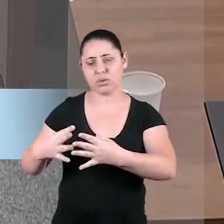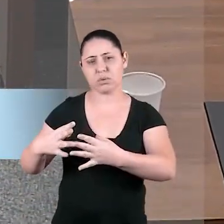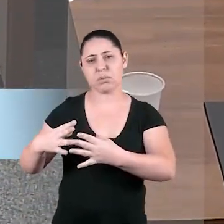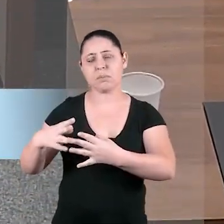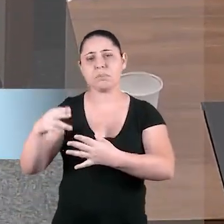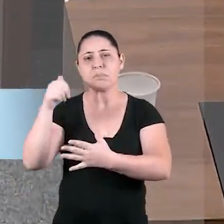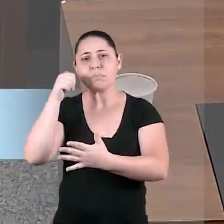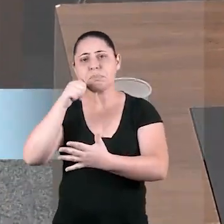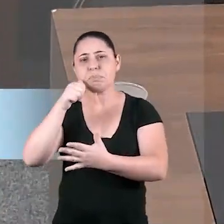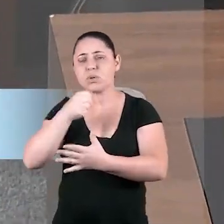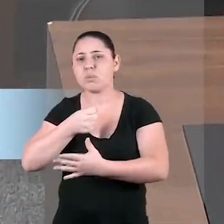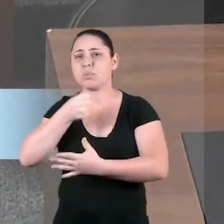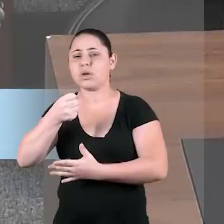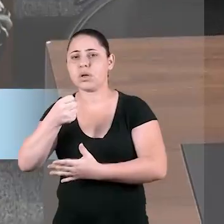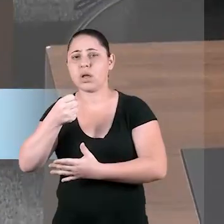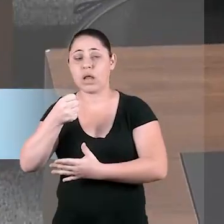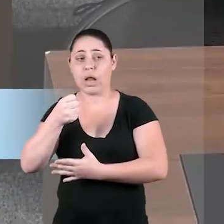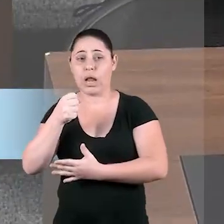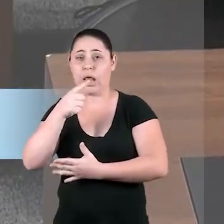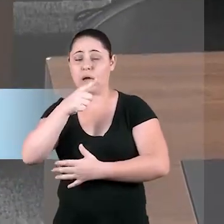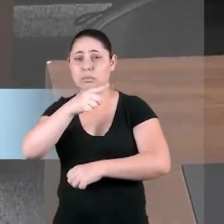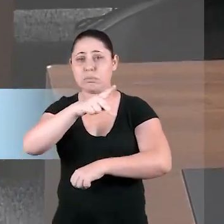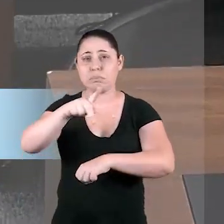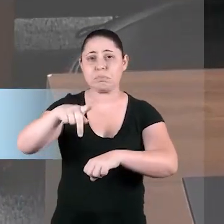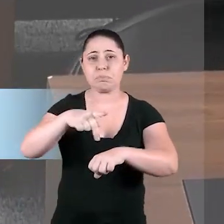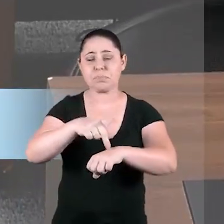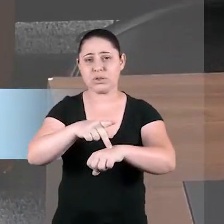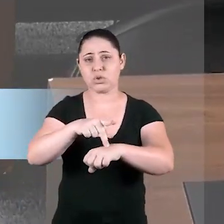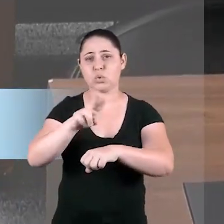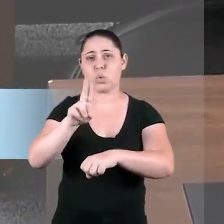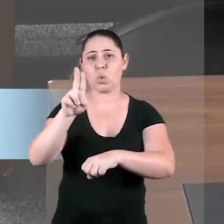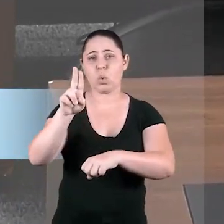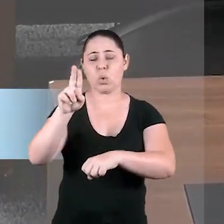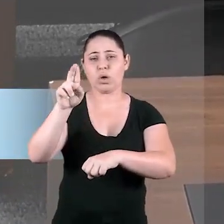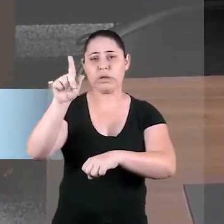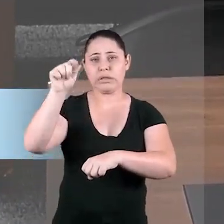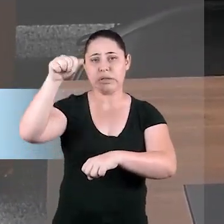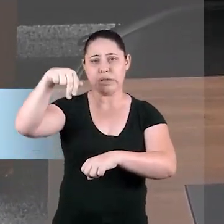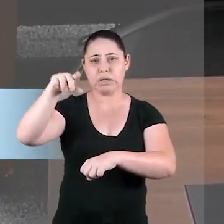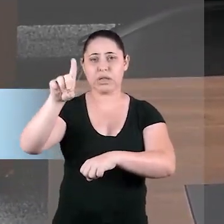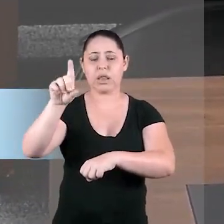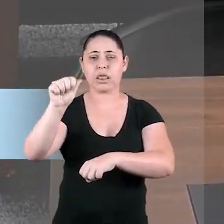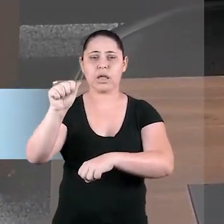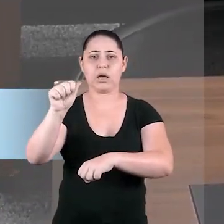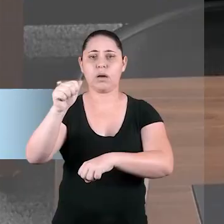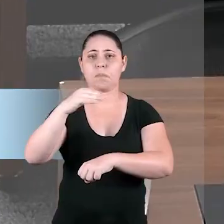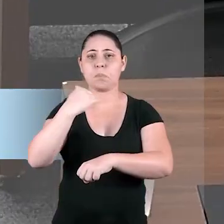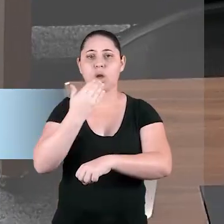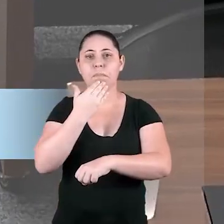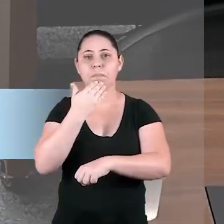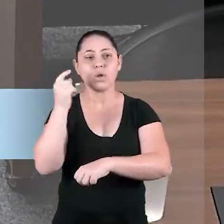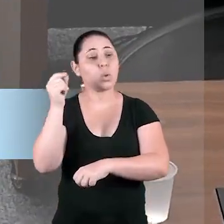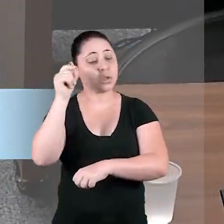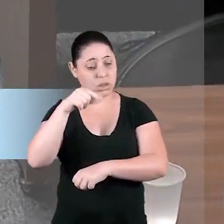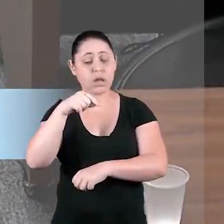muito mal do Brasil. Uganda morre melhor que a gente, os pacientes de Uganda. E lá eles fazem muito tratamento